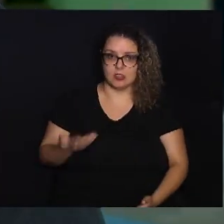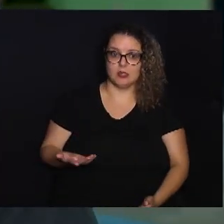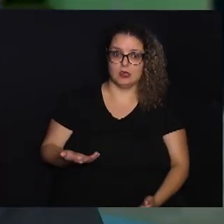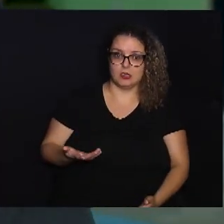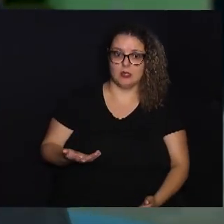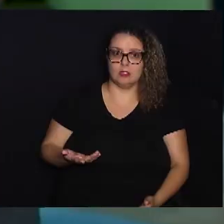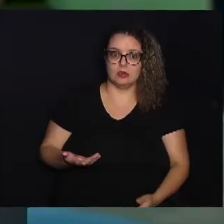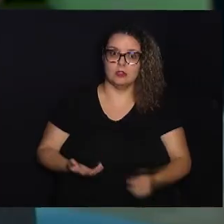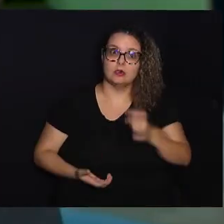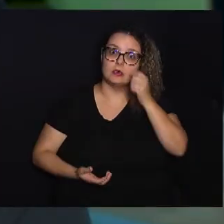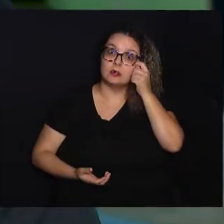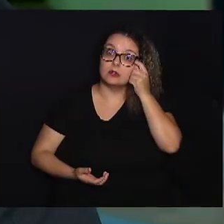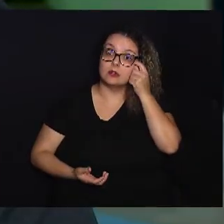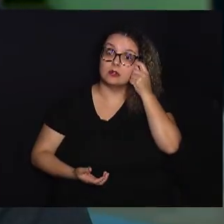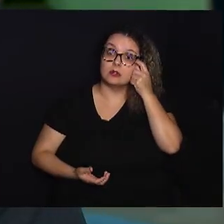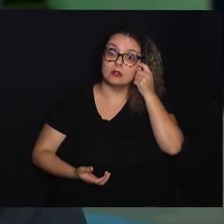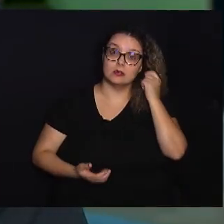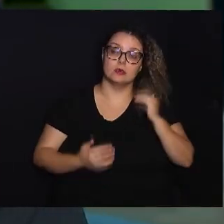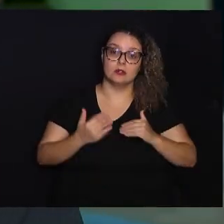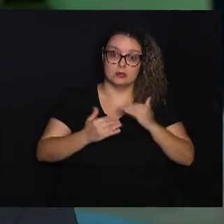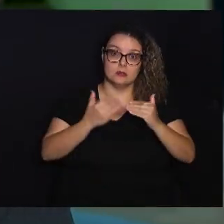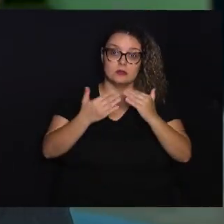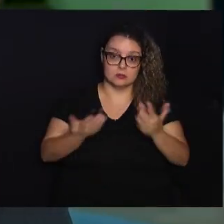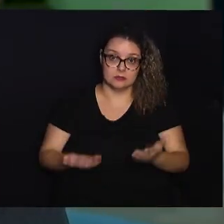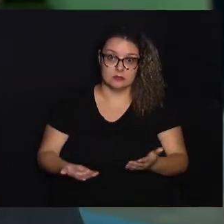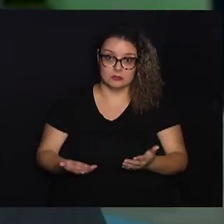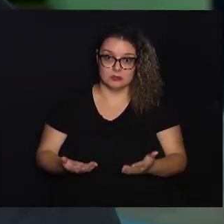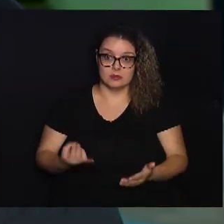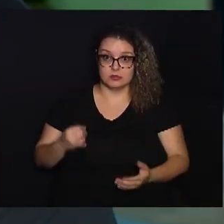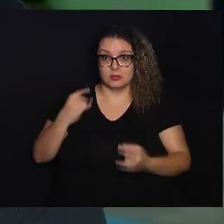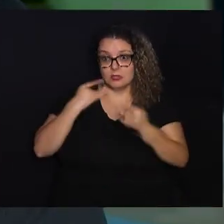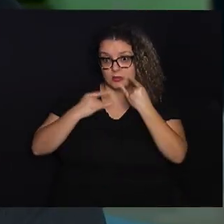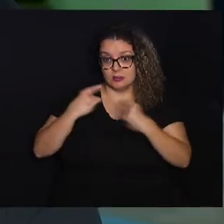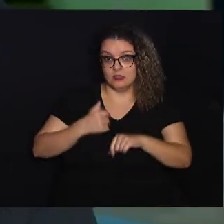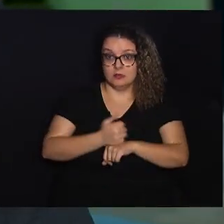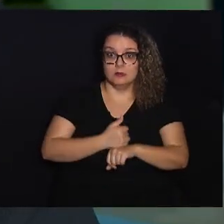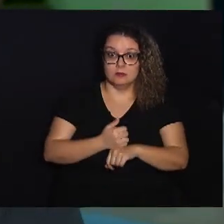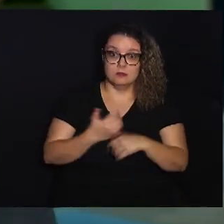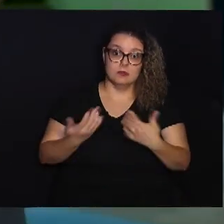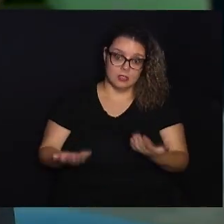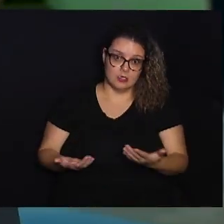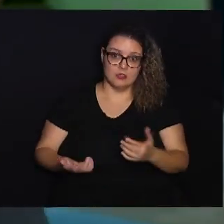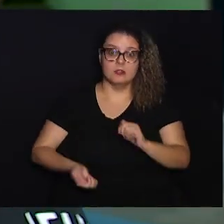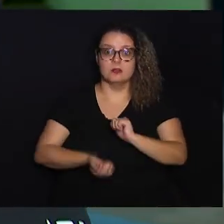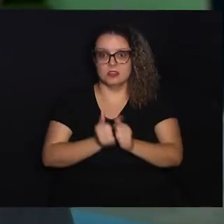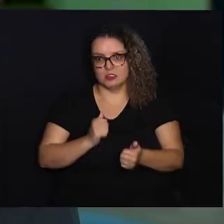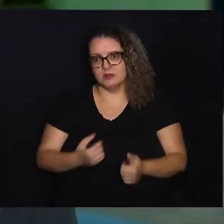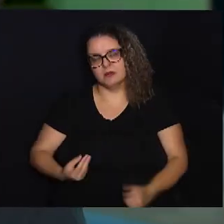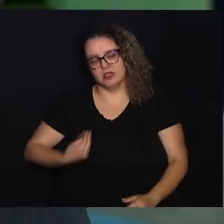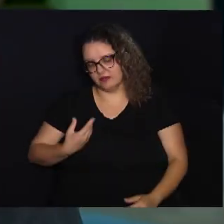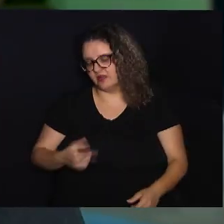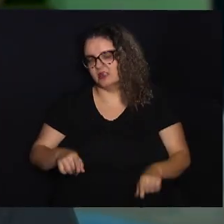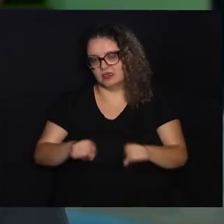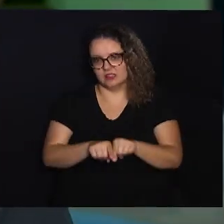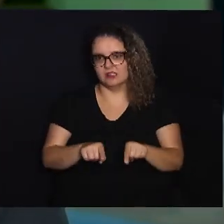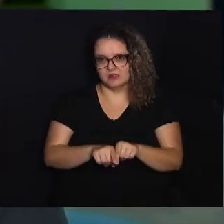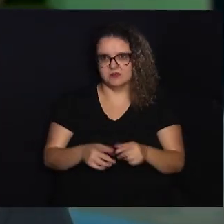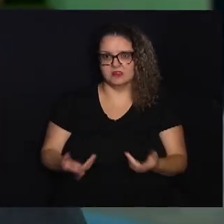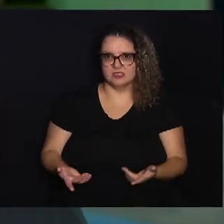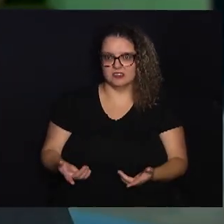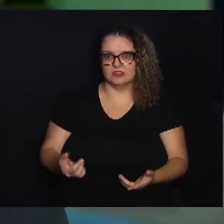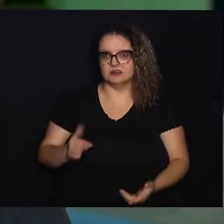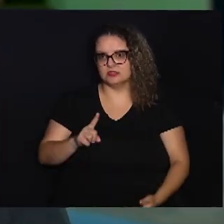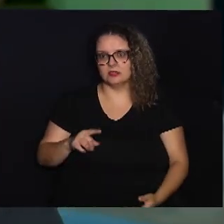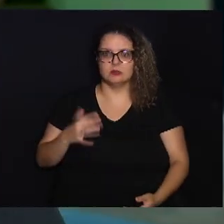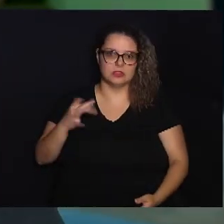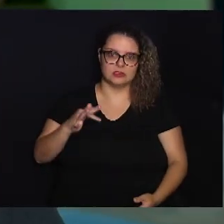é justamente essa formação, até se for de interesse de atleta, mas assim, um esporte que seja para a vida. Então